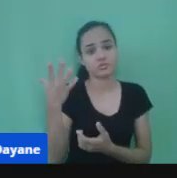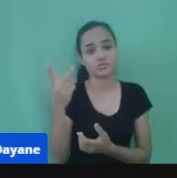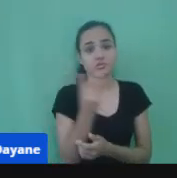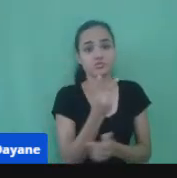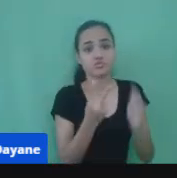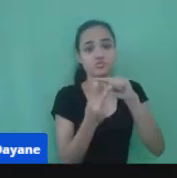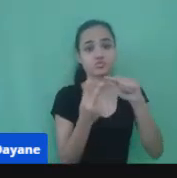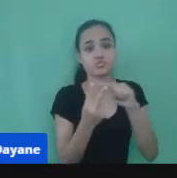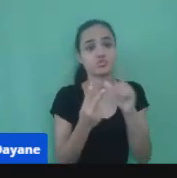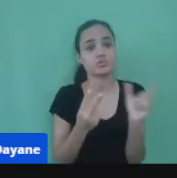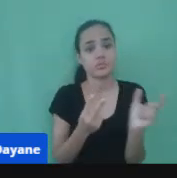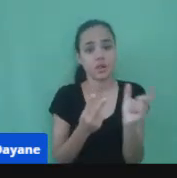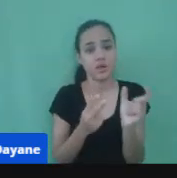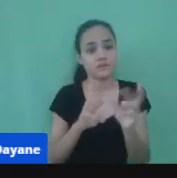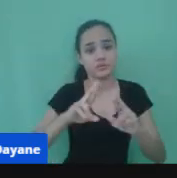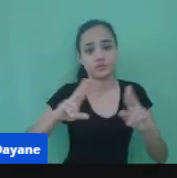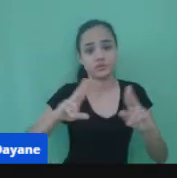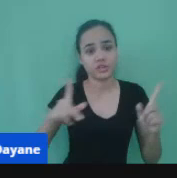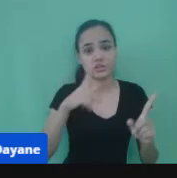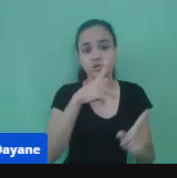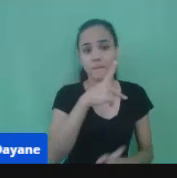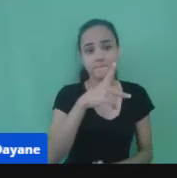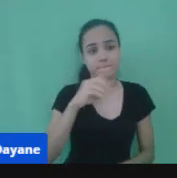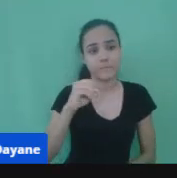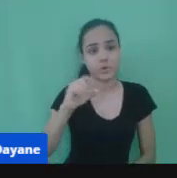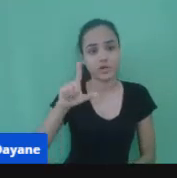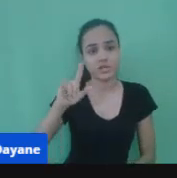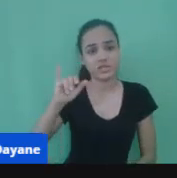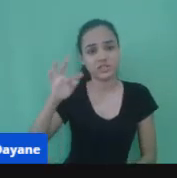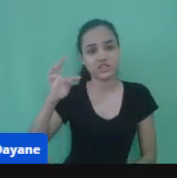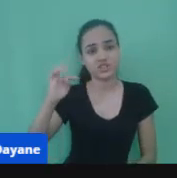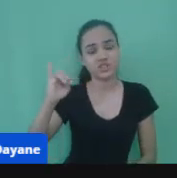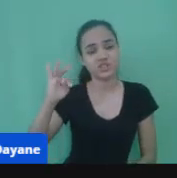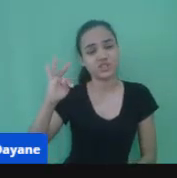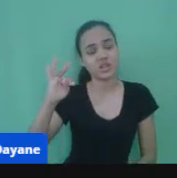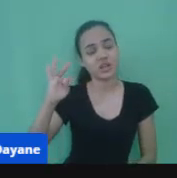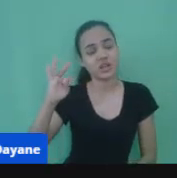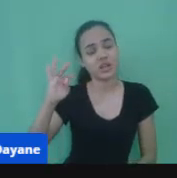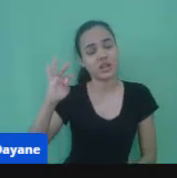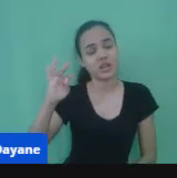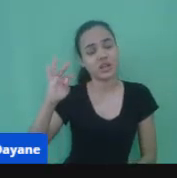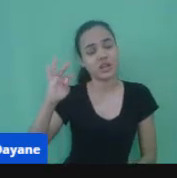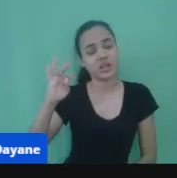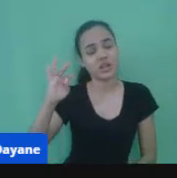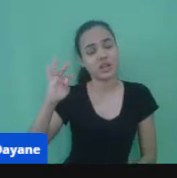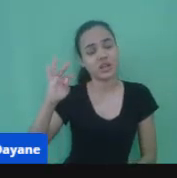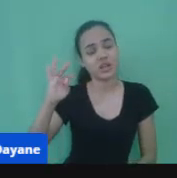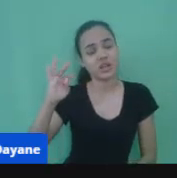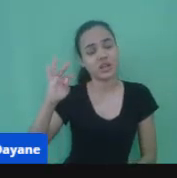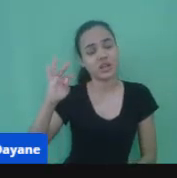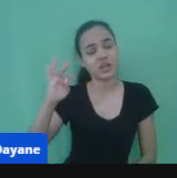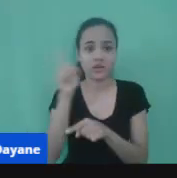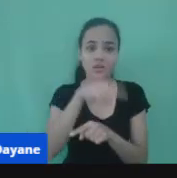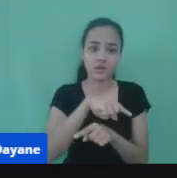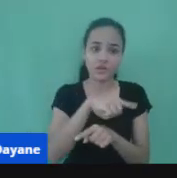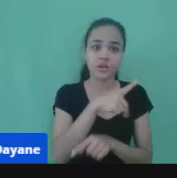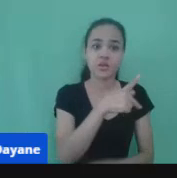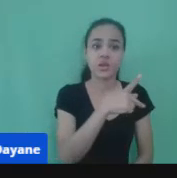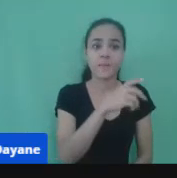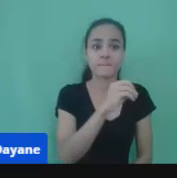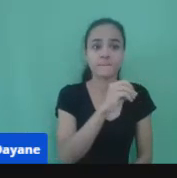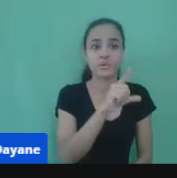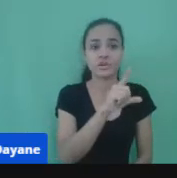a entender essas coisas para que ele possa ser um cidadão participativo. O jovem